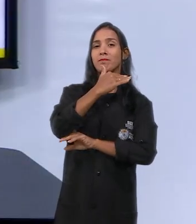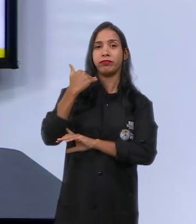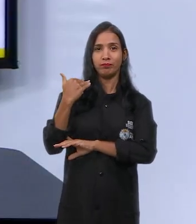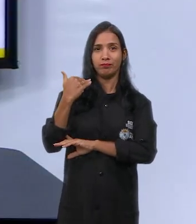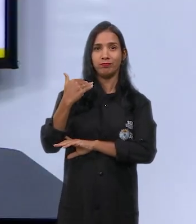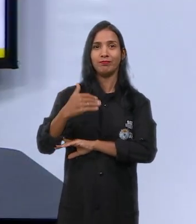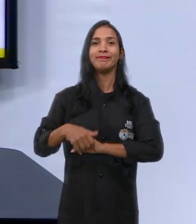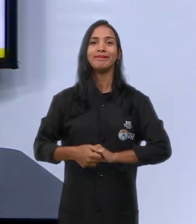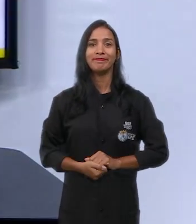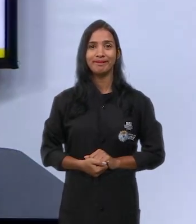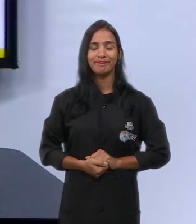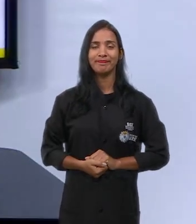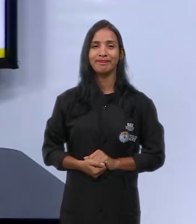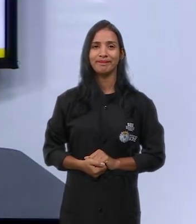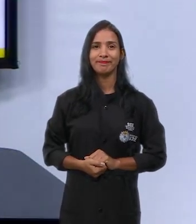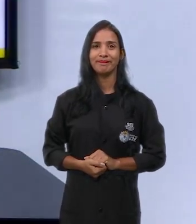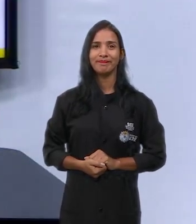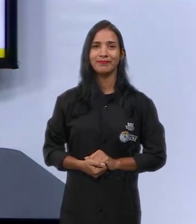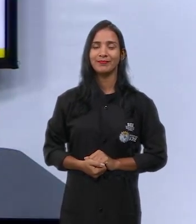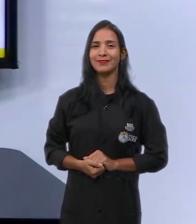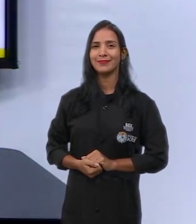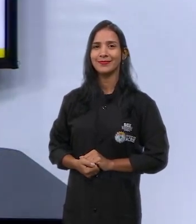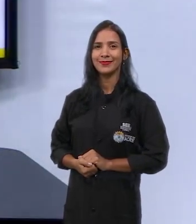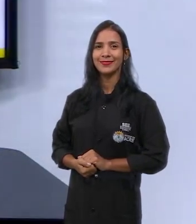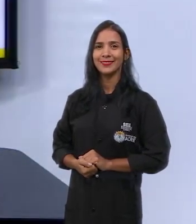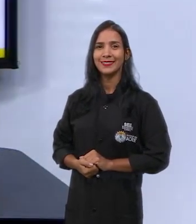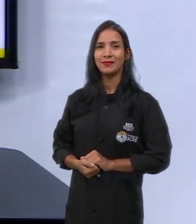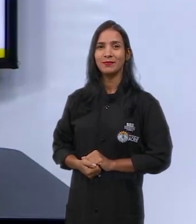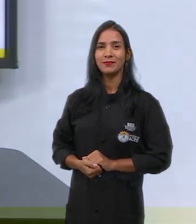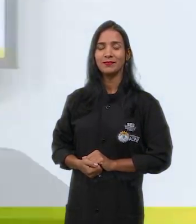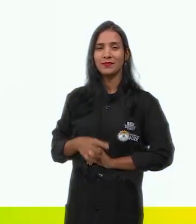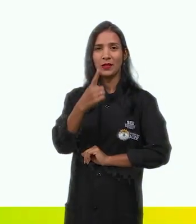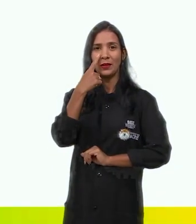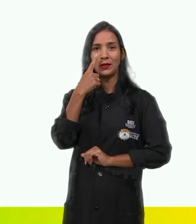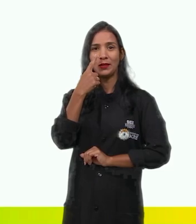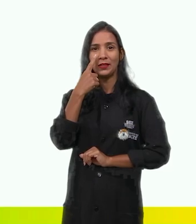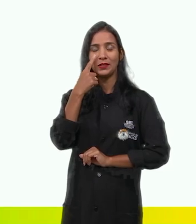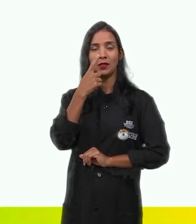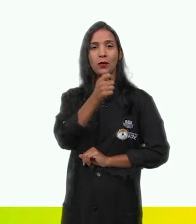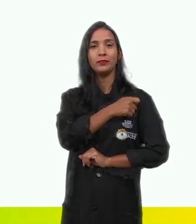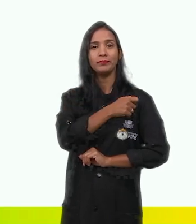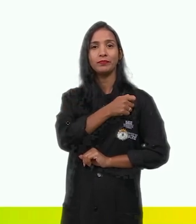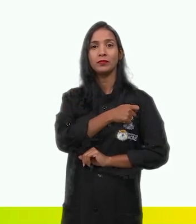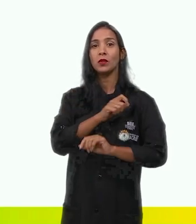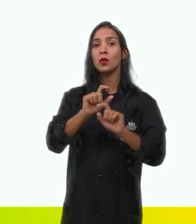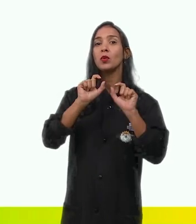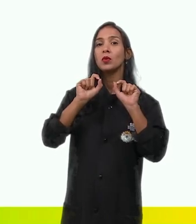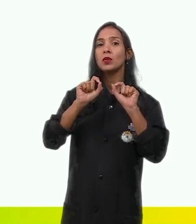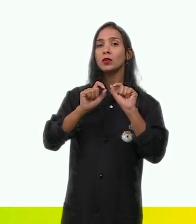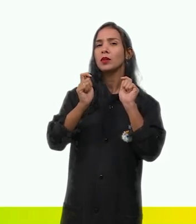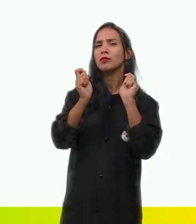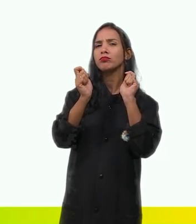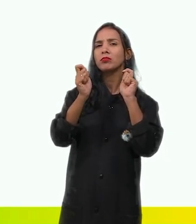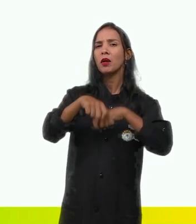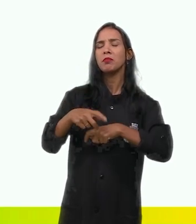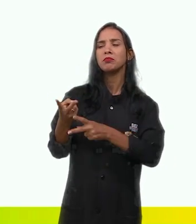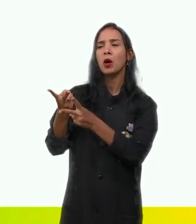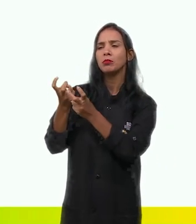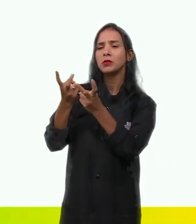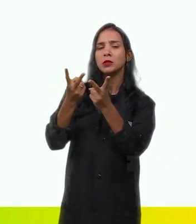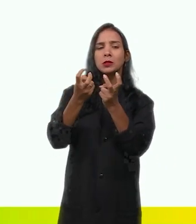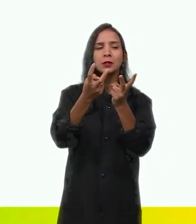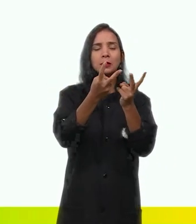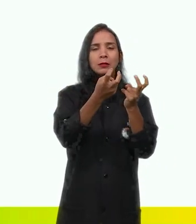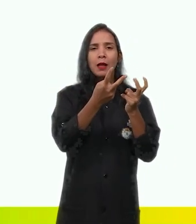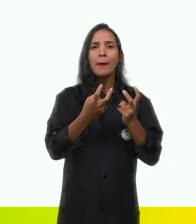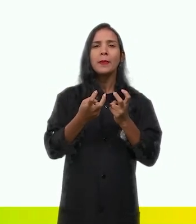Ótimo. Olha só, meus alunos queridos. O que podemos, então, perceber